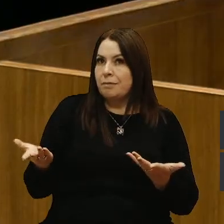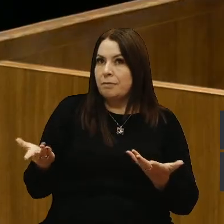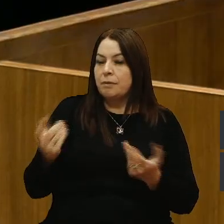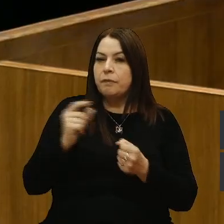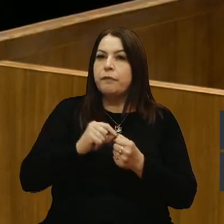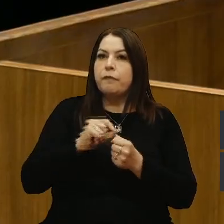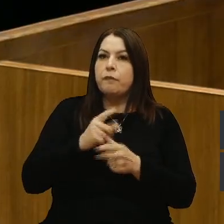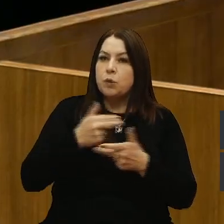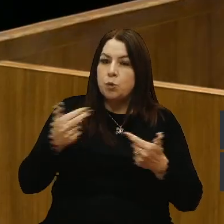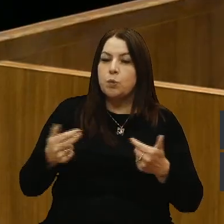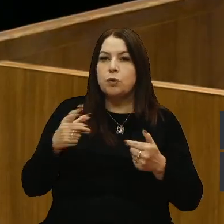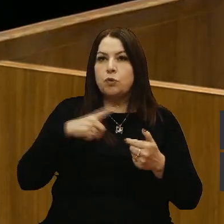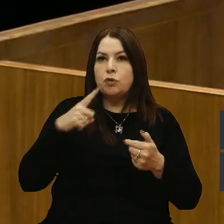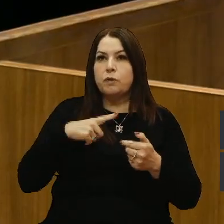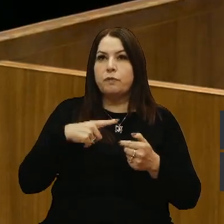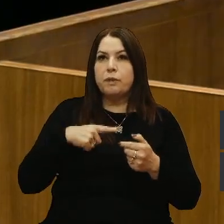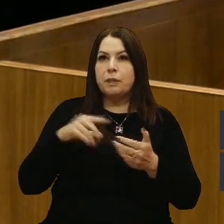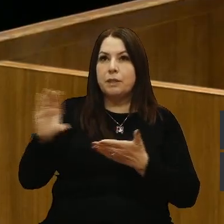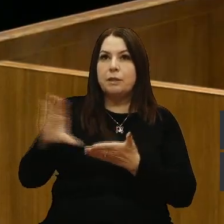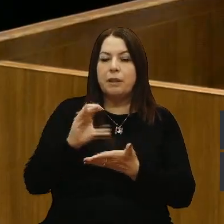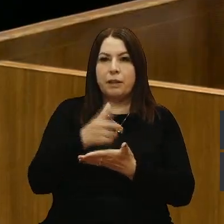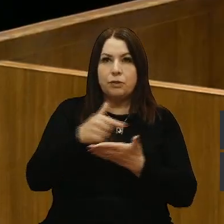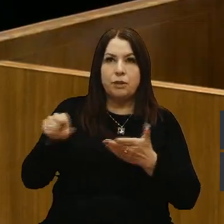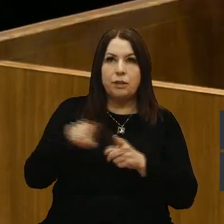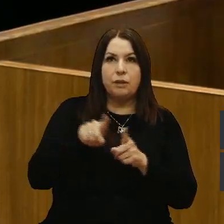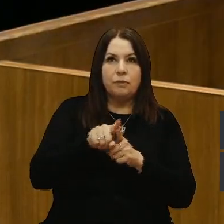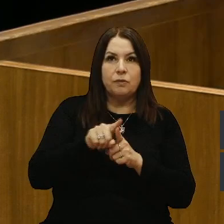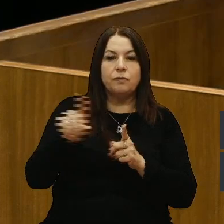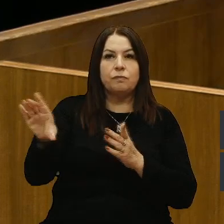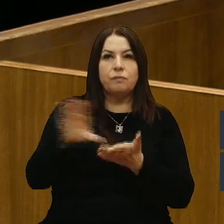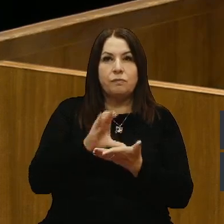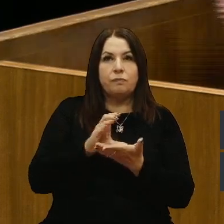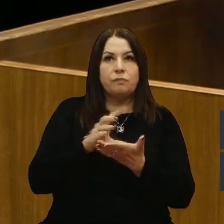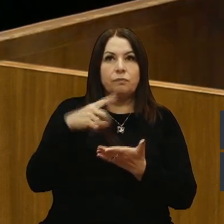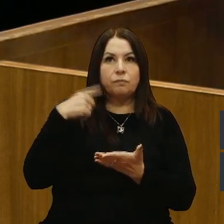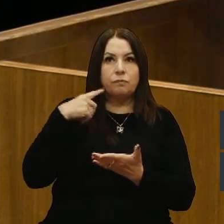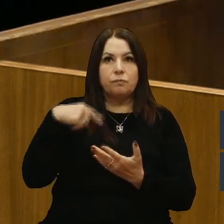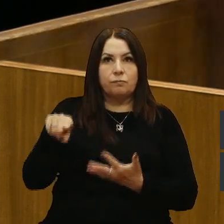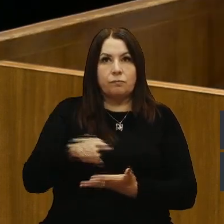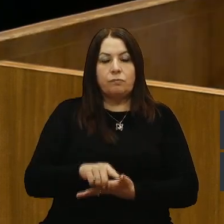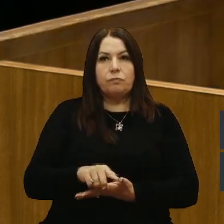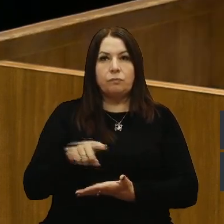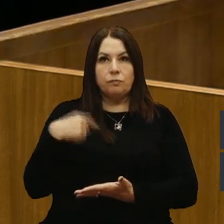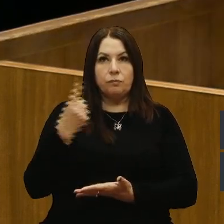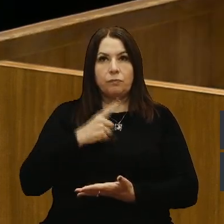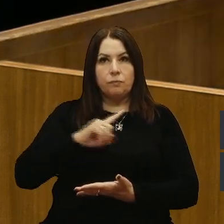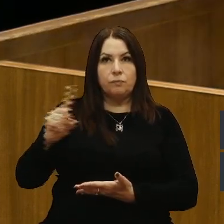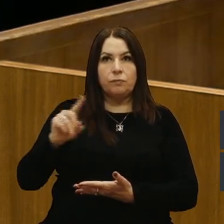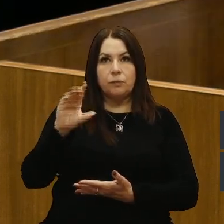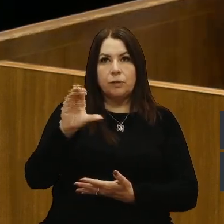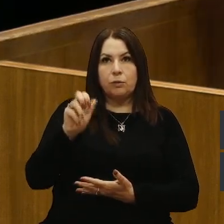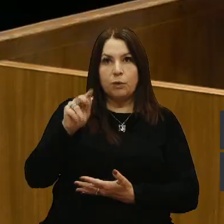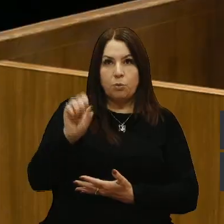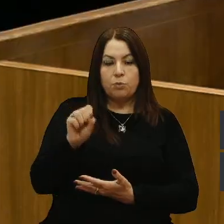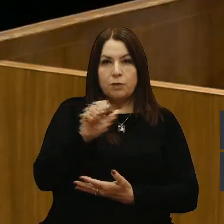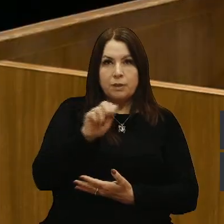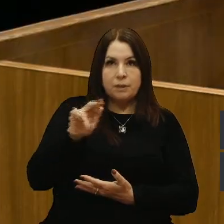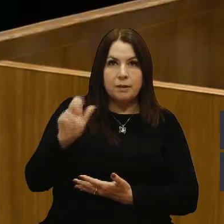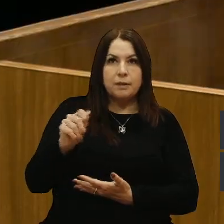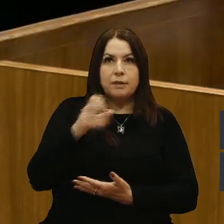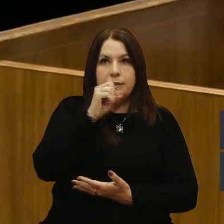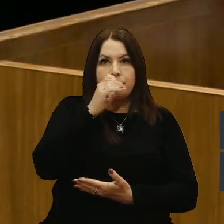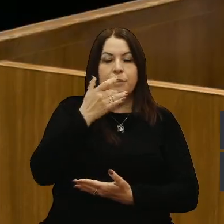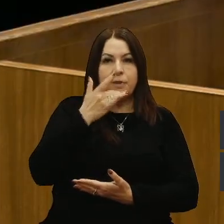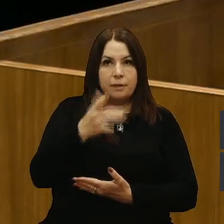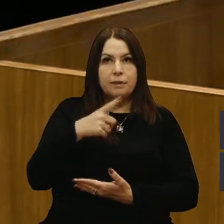fazer coisa se tiver emenda. Só fazem coisa com emendas. Nós fomos no Campo da Serra lá, sábado de